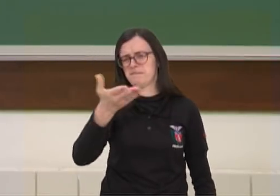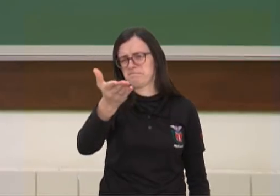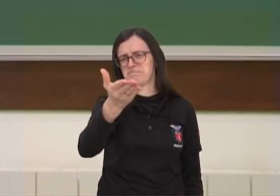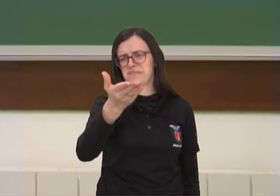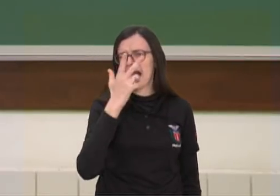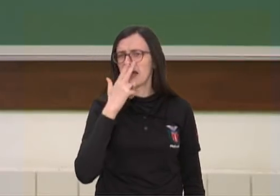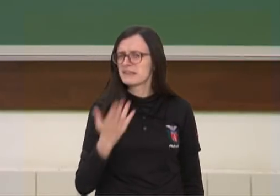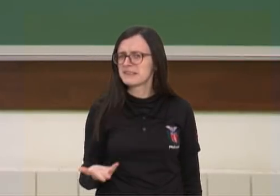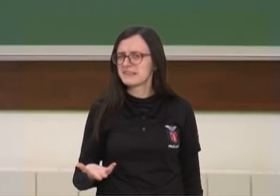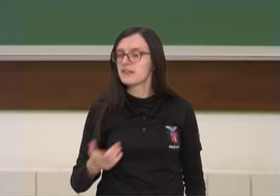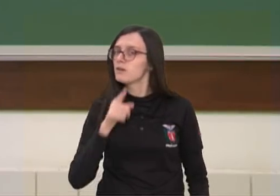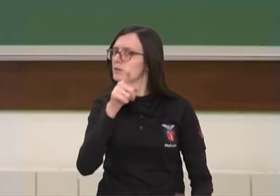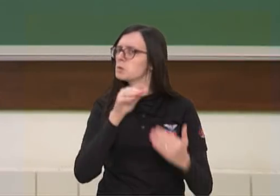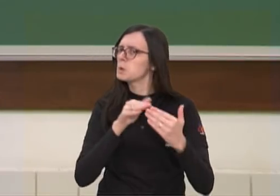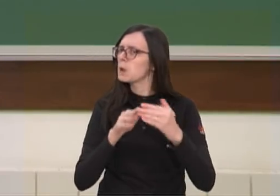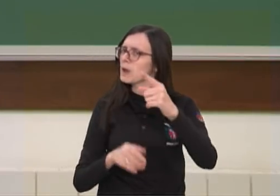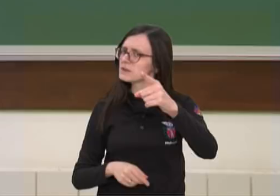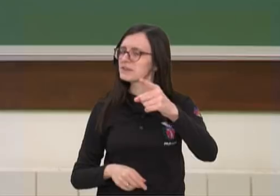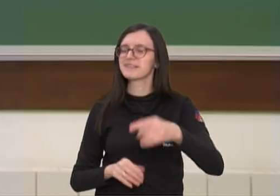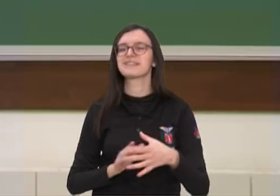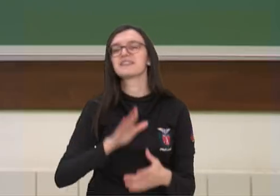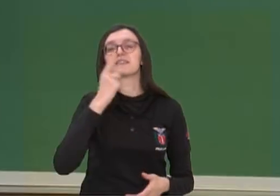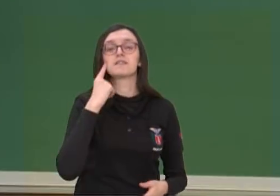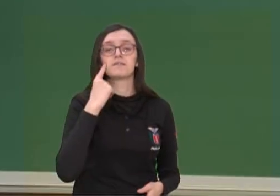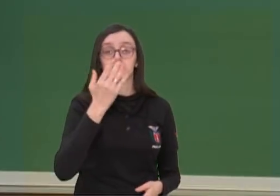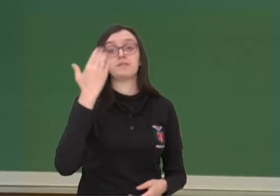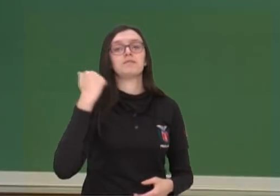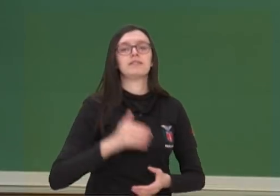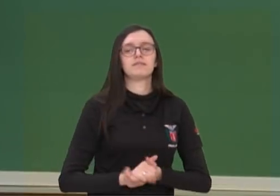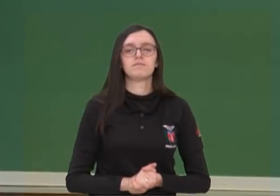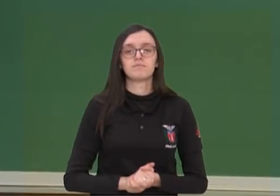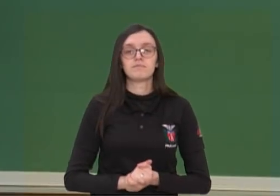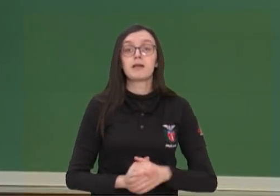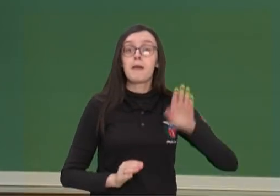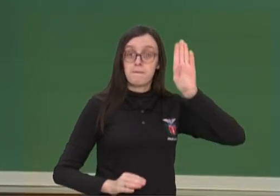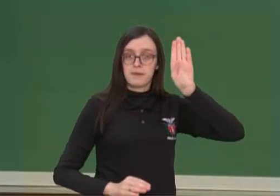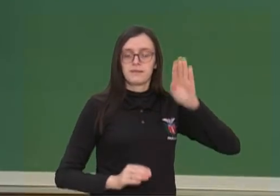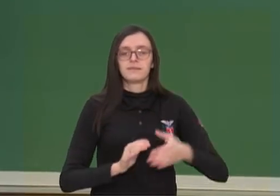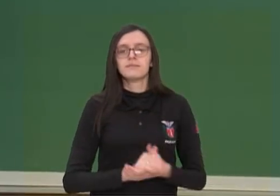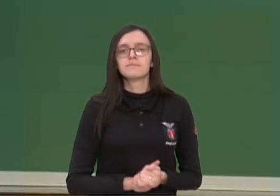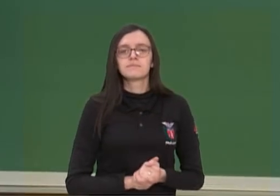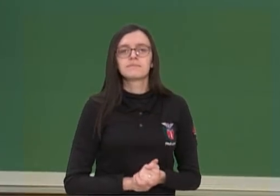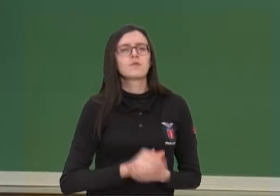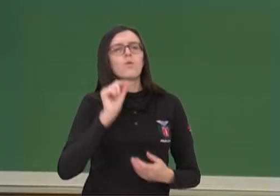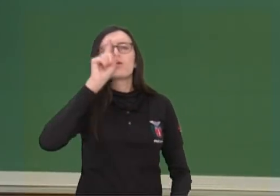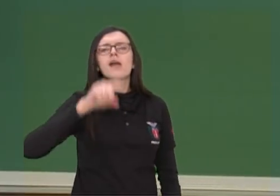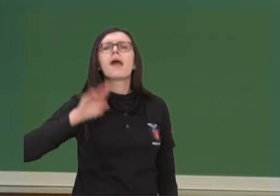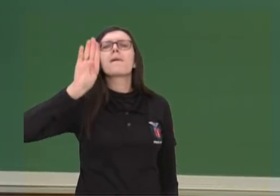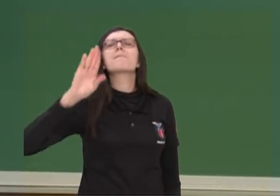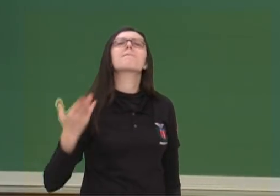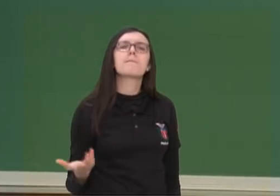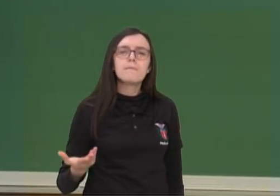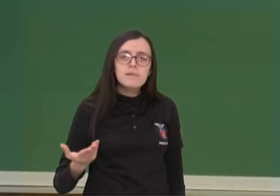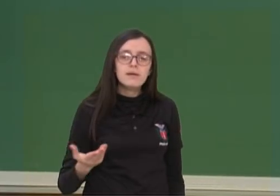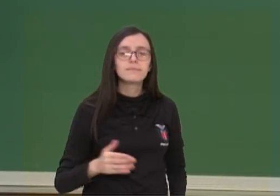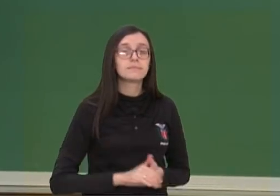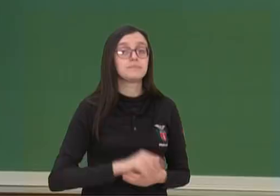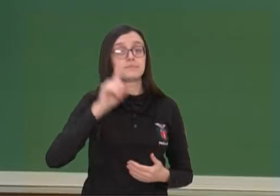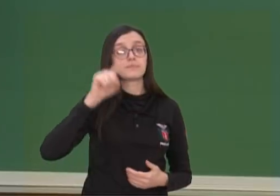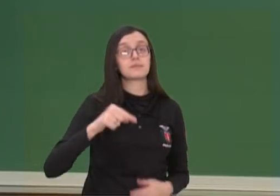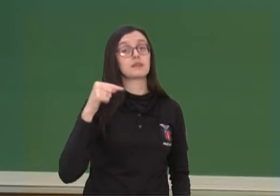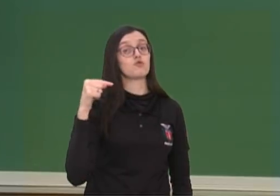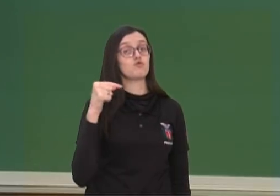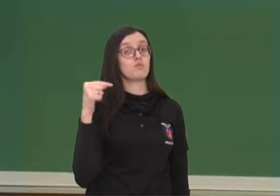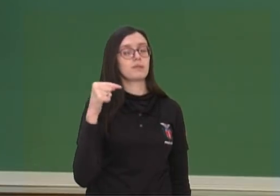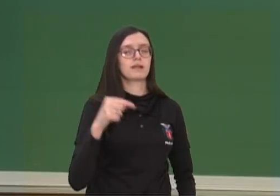gente? Concordem comigo. Vamos lá. Letra B. O que vai ser na letra B? É uma